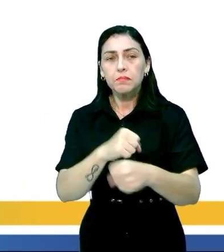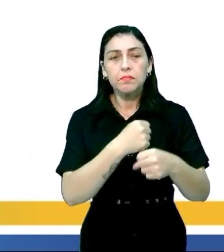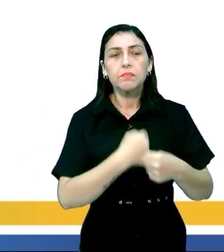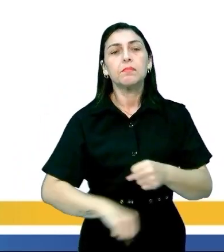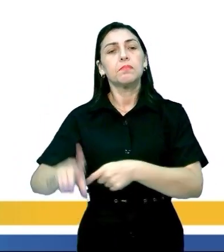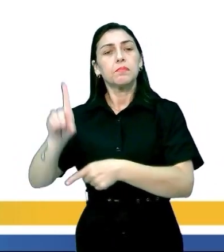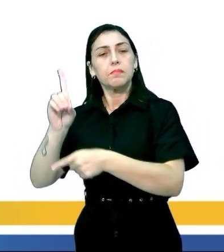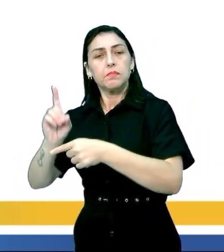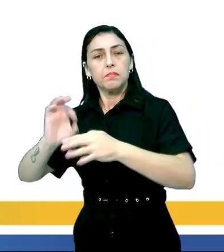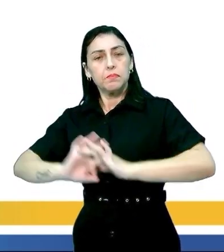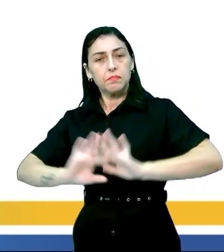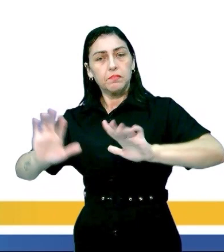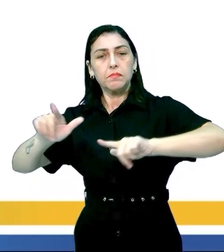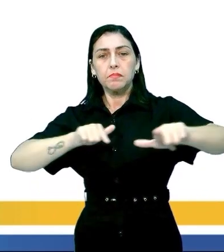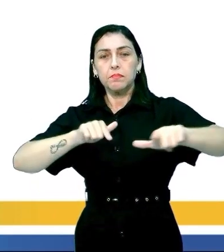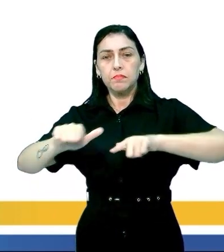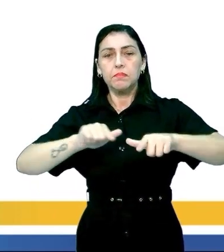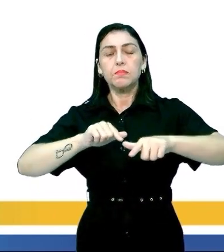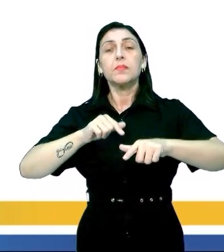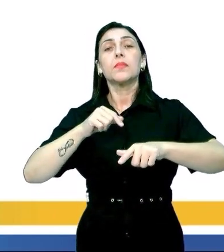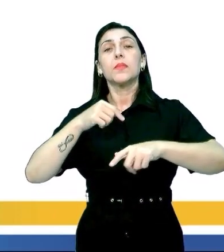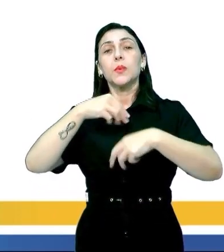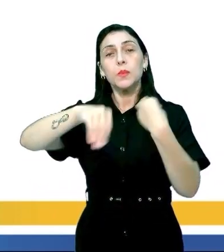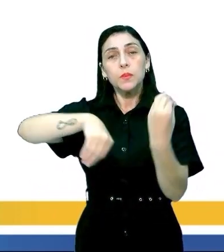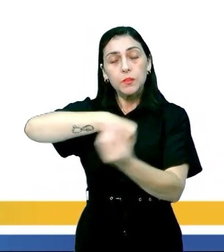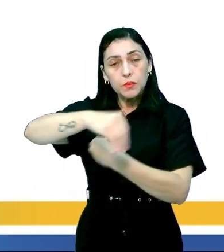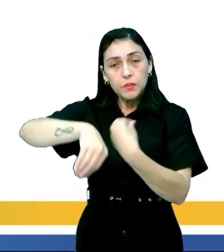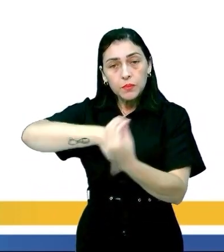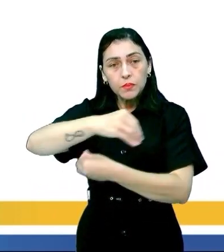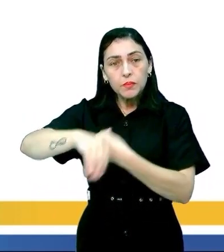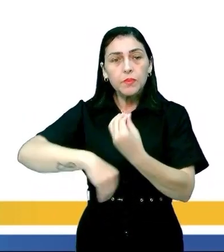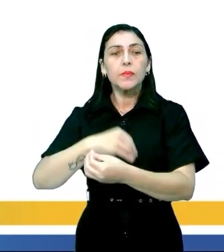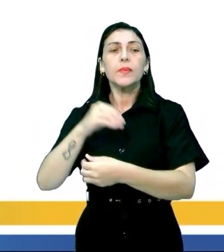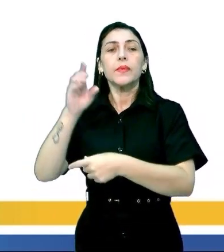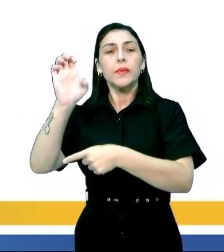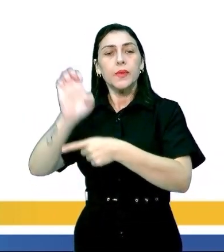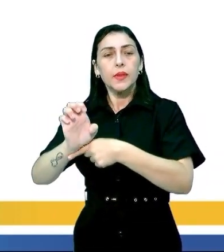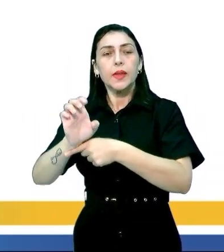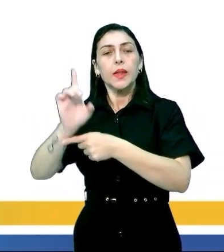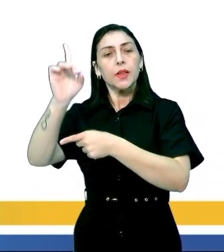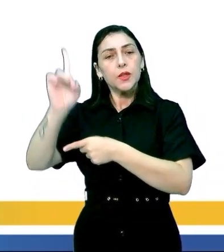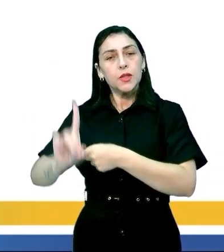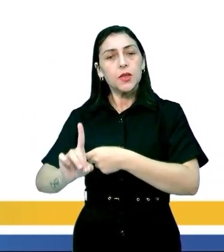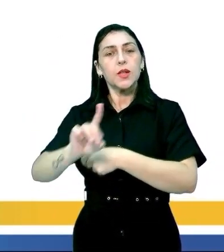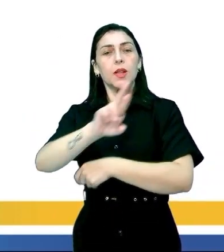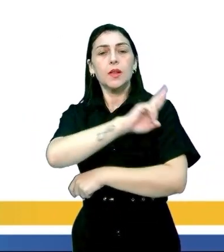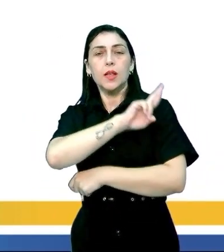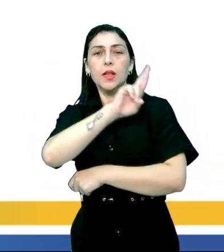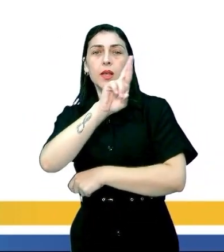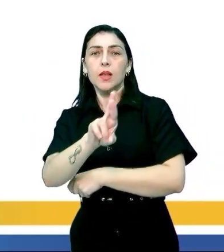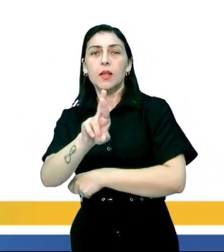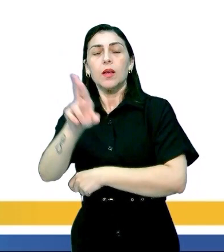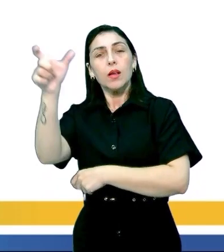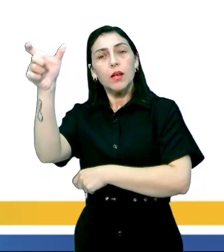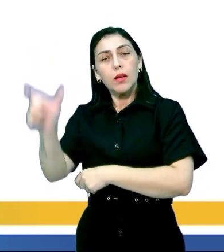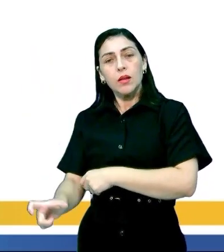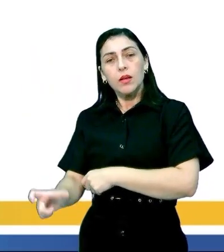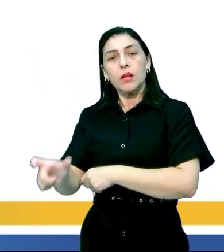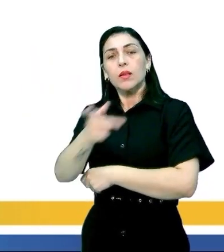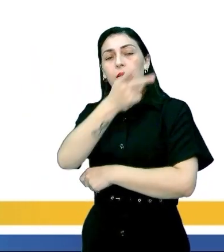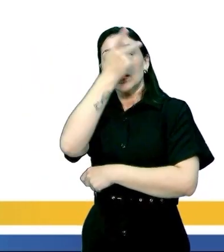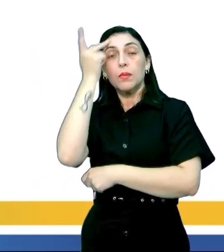doméstico, D, liberdade e trabalho heterodeterminado e letra E, direitos e deveres